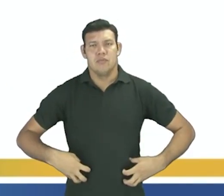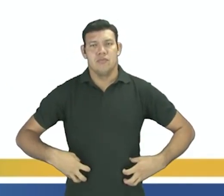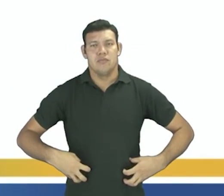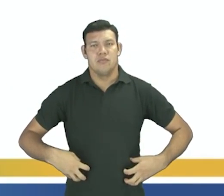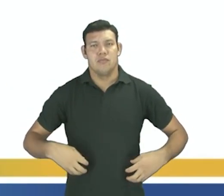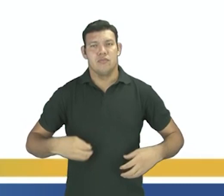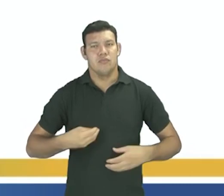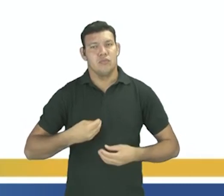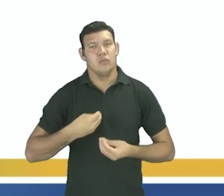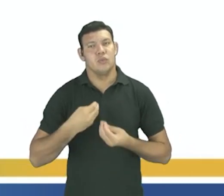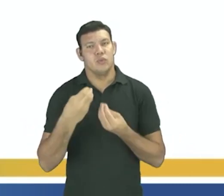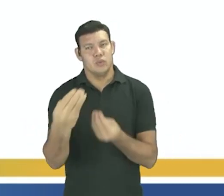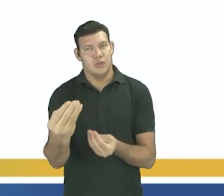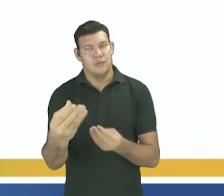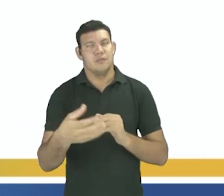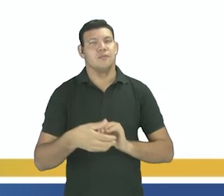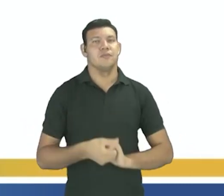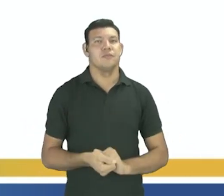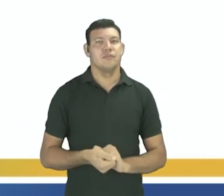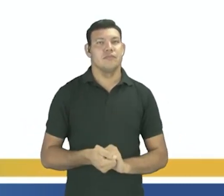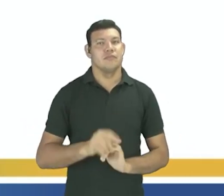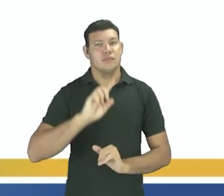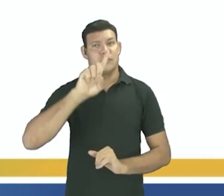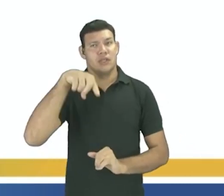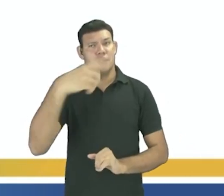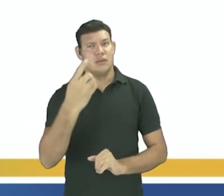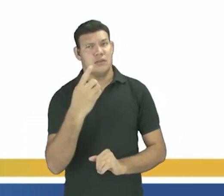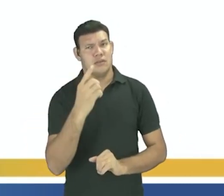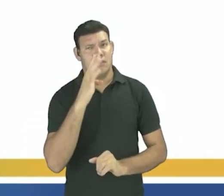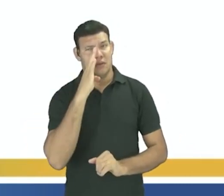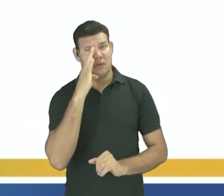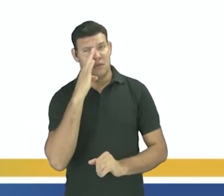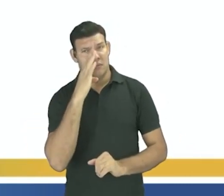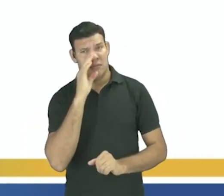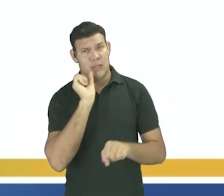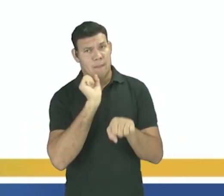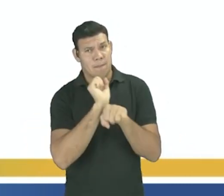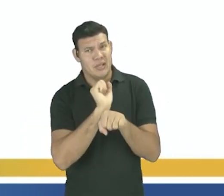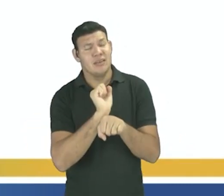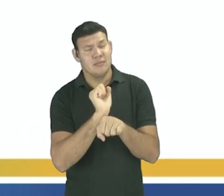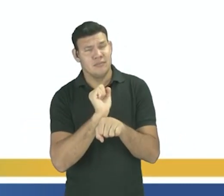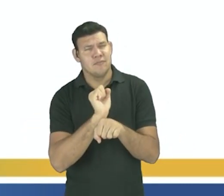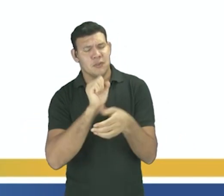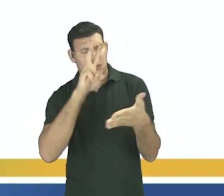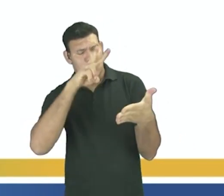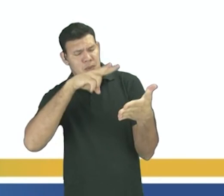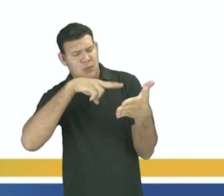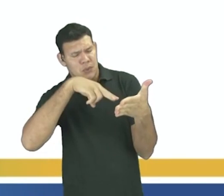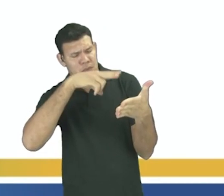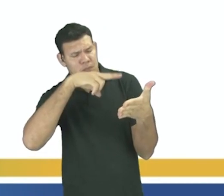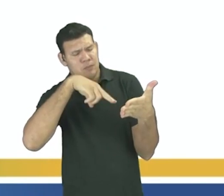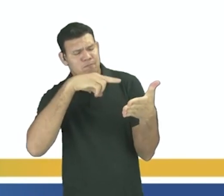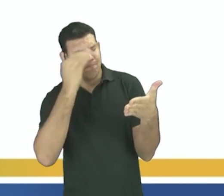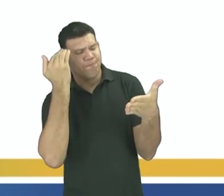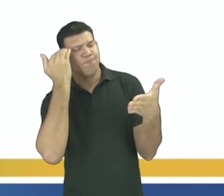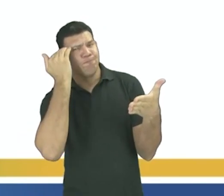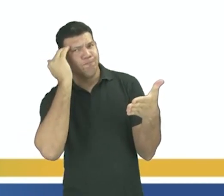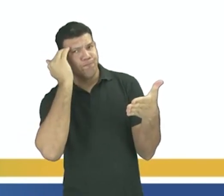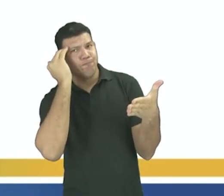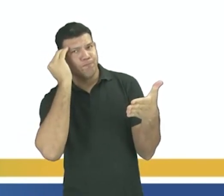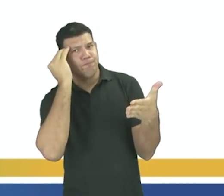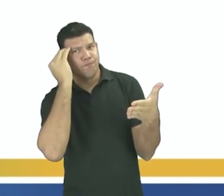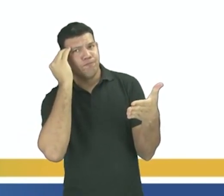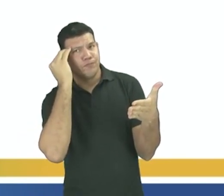Bem interessante, depois eu proponho que vocês parem esse vídeo, essa aula, e leiam bem devagarinho para entender melhor